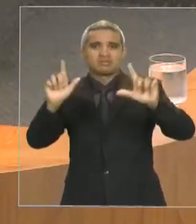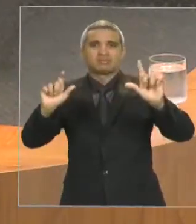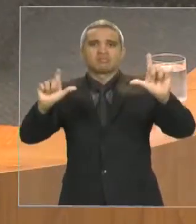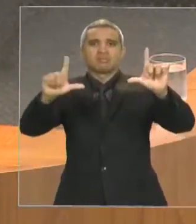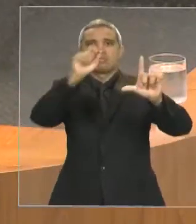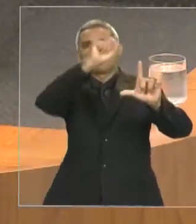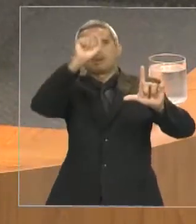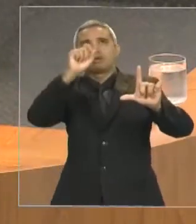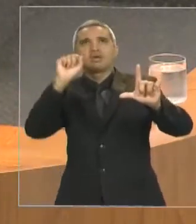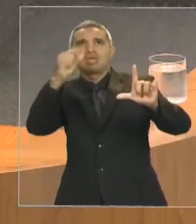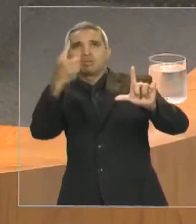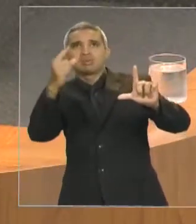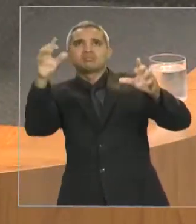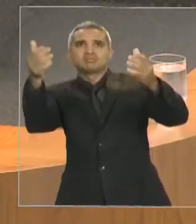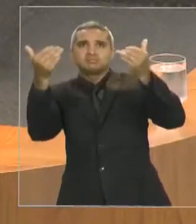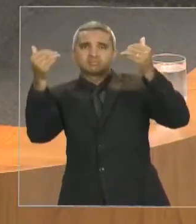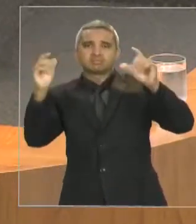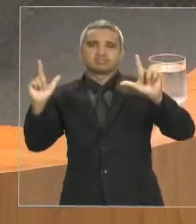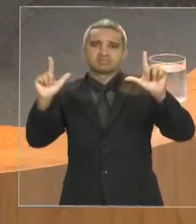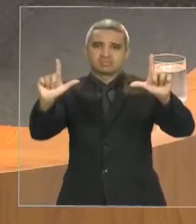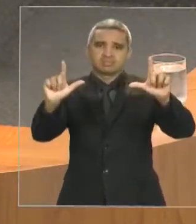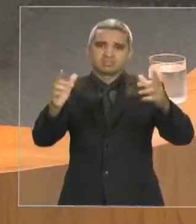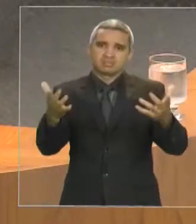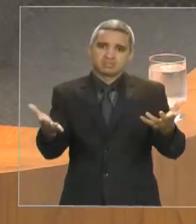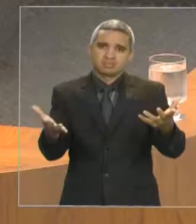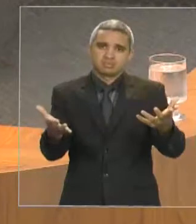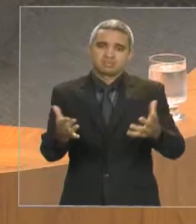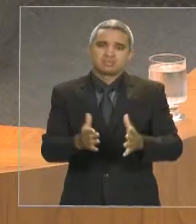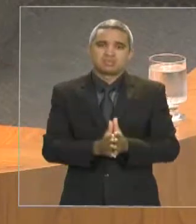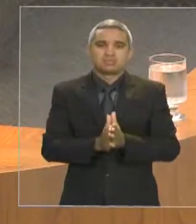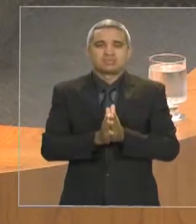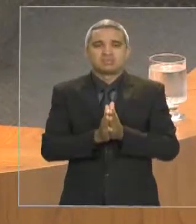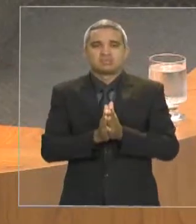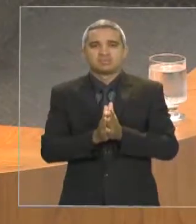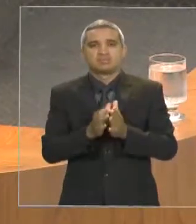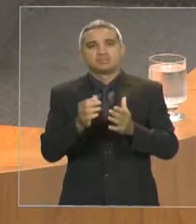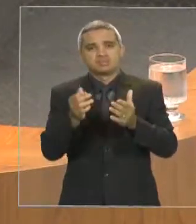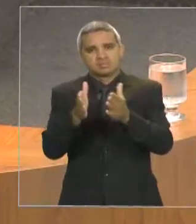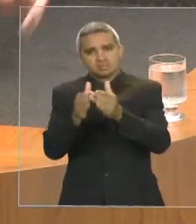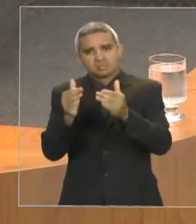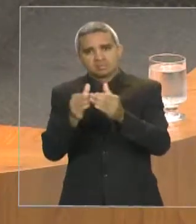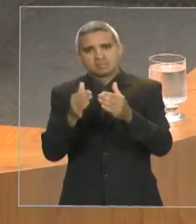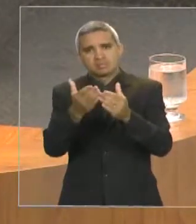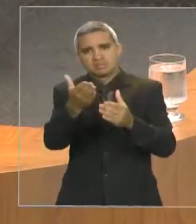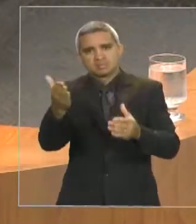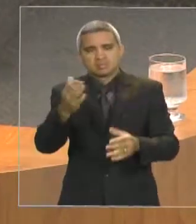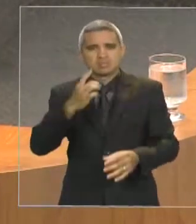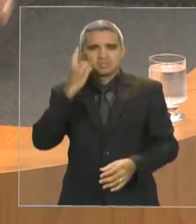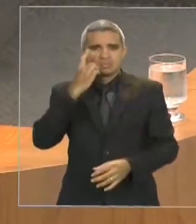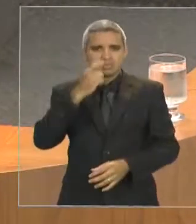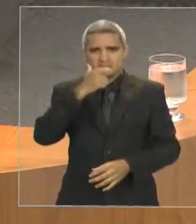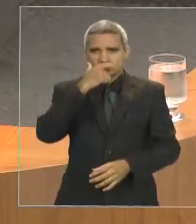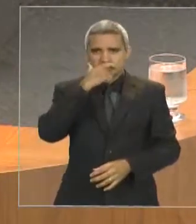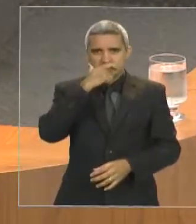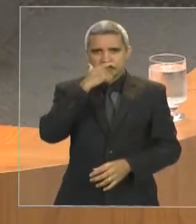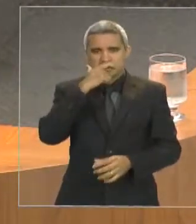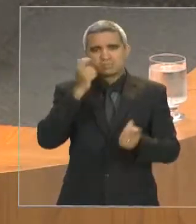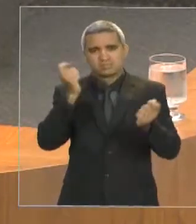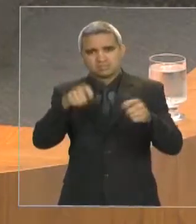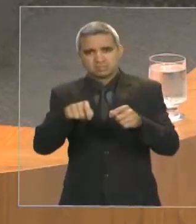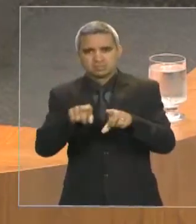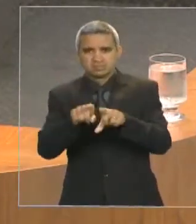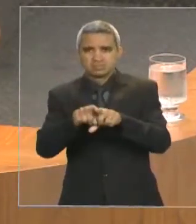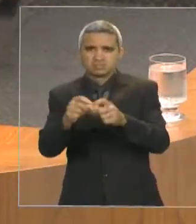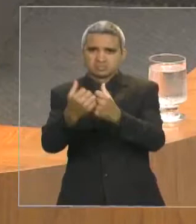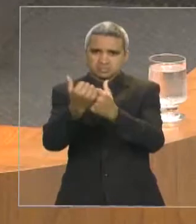dia de uma Secretaria de Educação. Eu invoco aqui o testemunho do deputado César Pires. Eu queria, presidente Otelino, Vossa Excelência, que tem sido democrata,